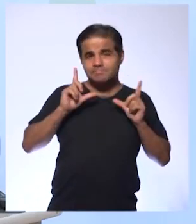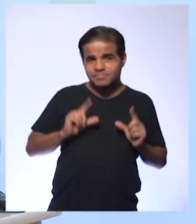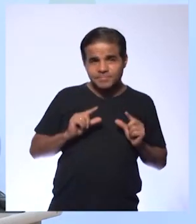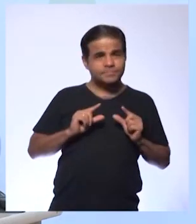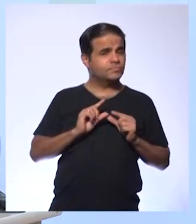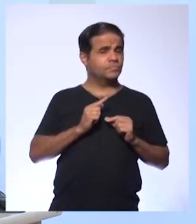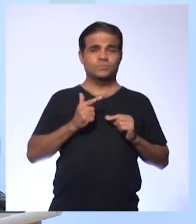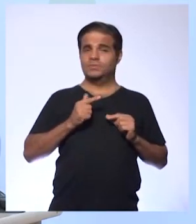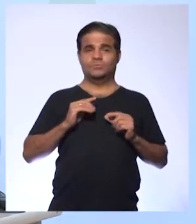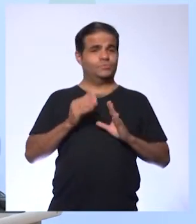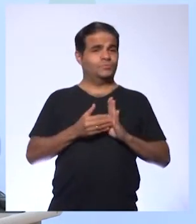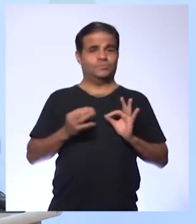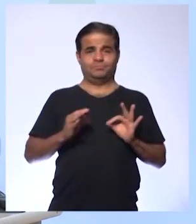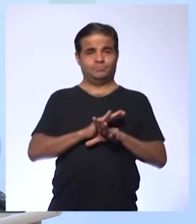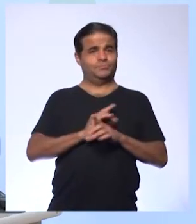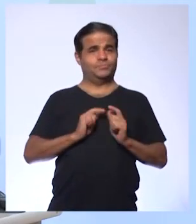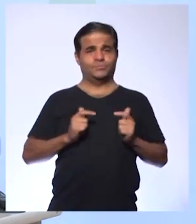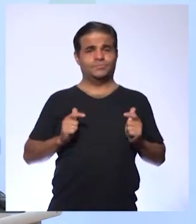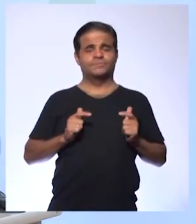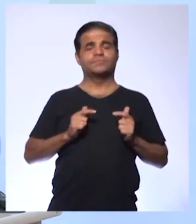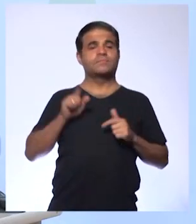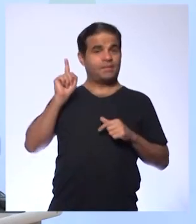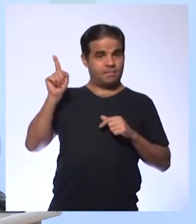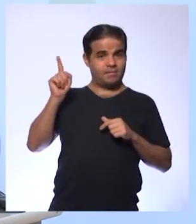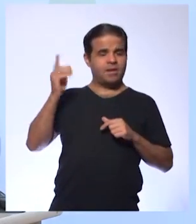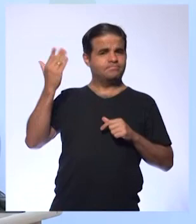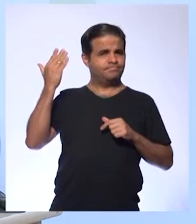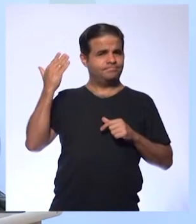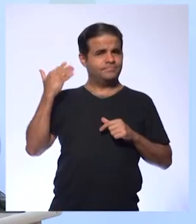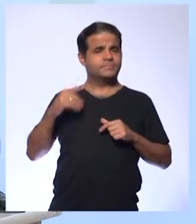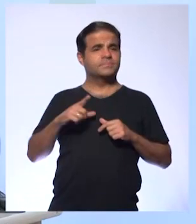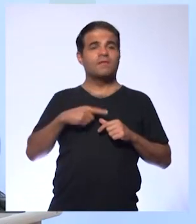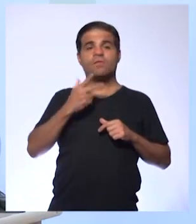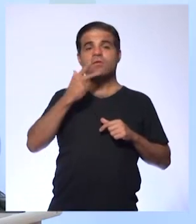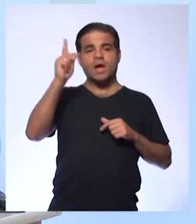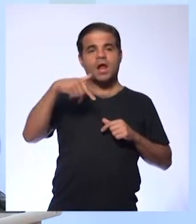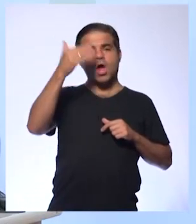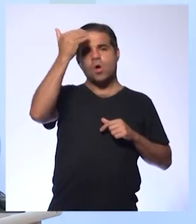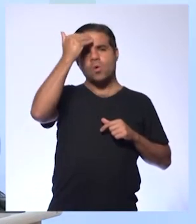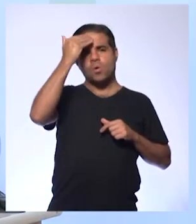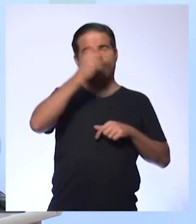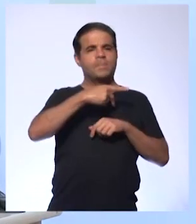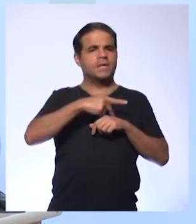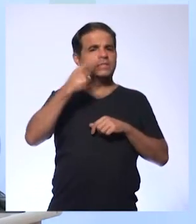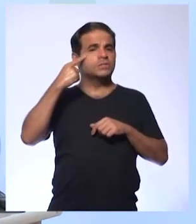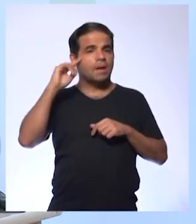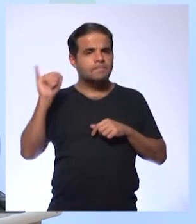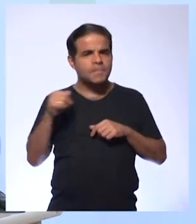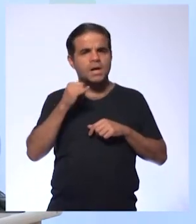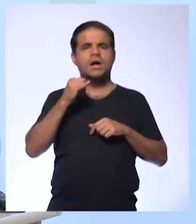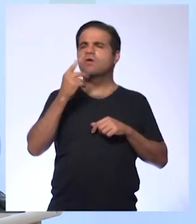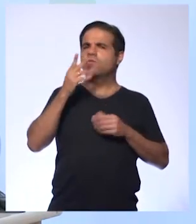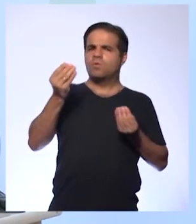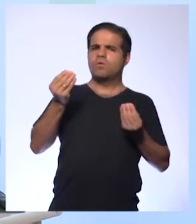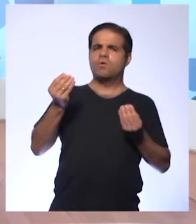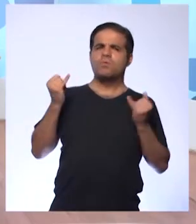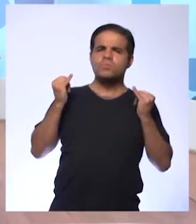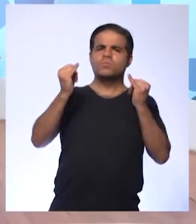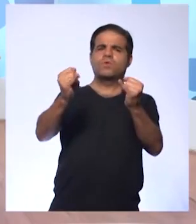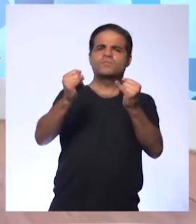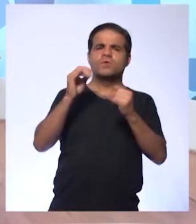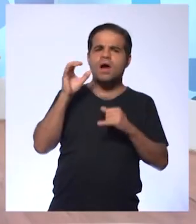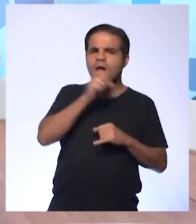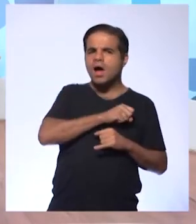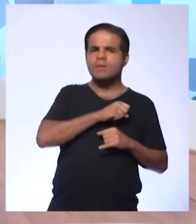não têm toda essa projeção. Tanto é que, na época, né, se culpou até a Austrália, o Japão, por não ter avisado habilmente